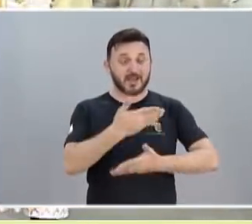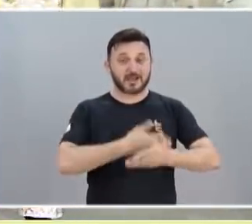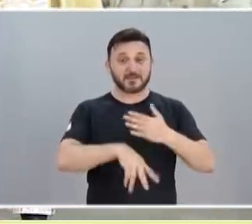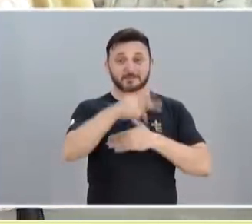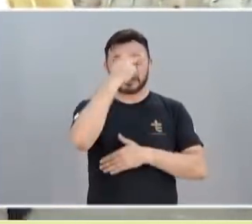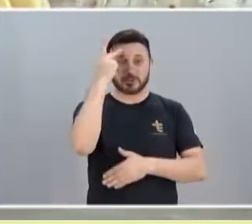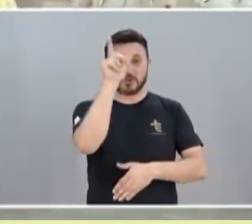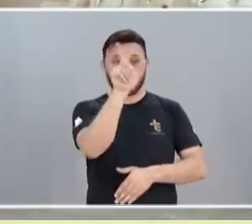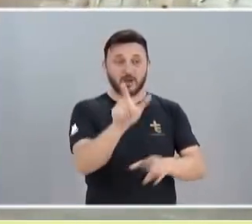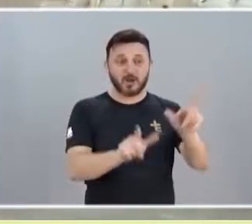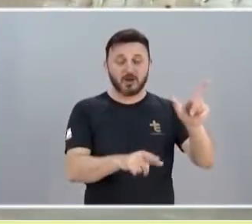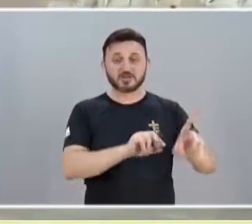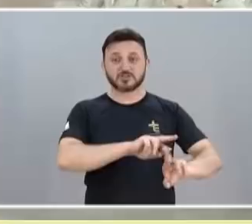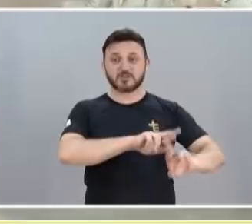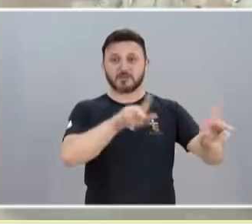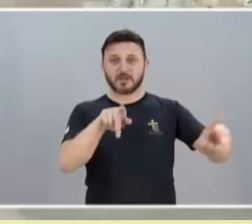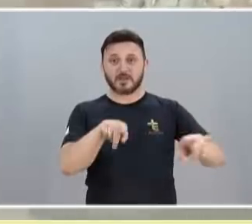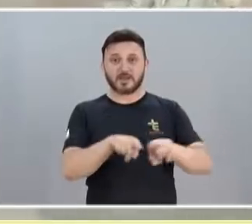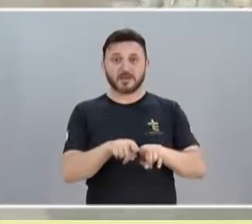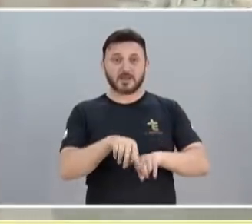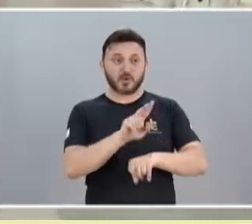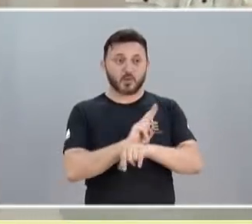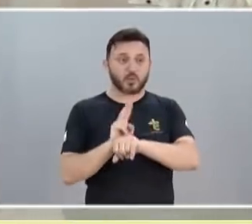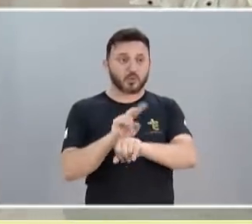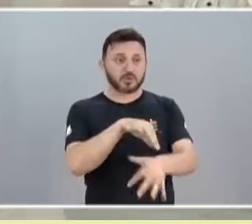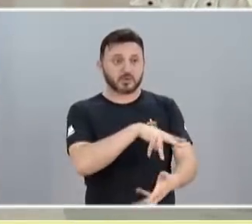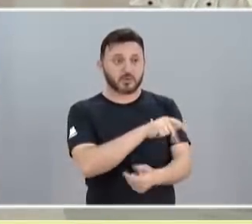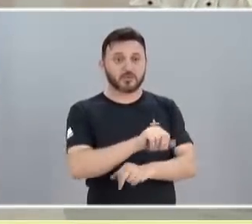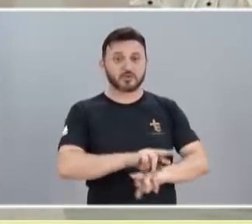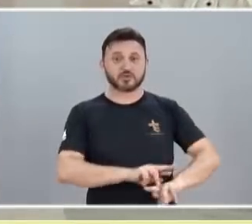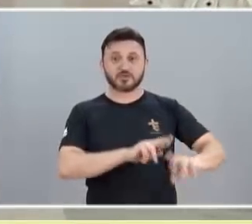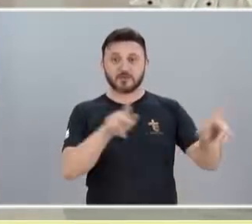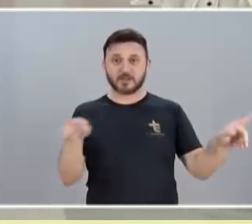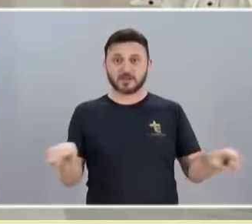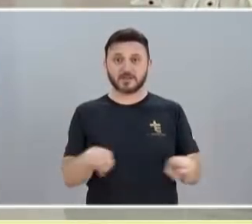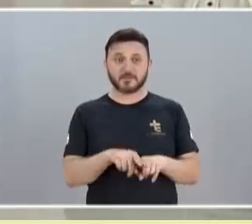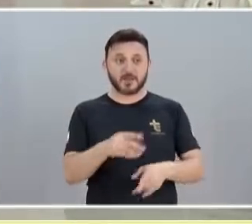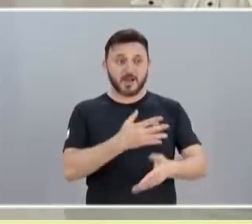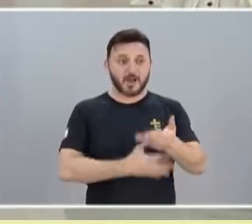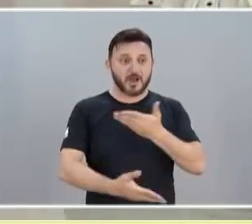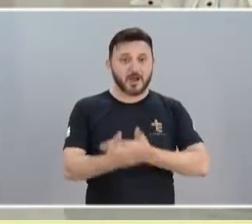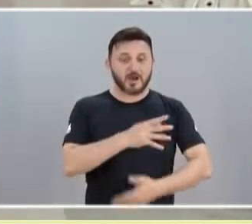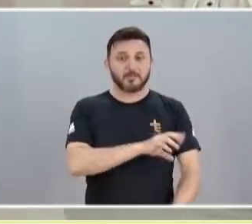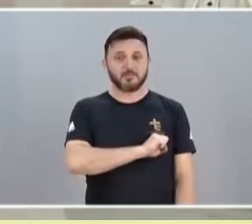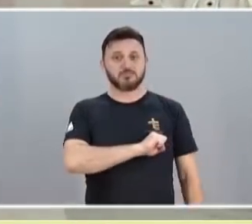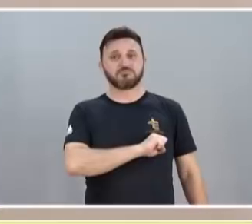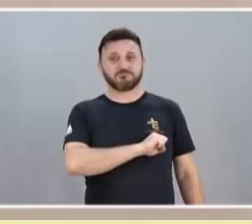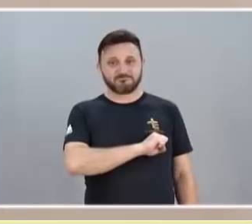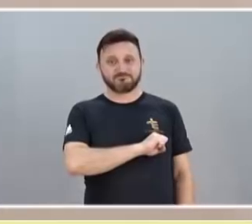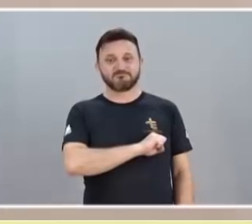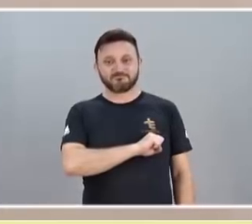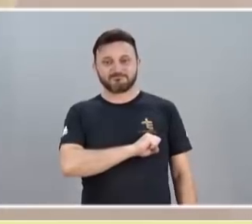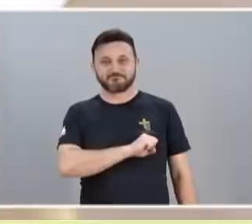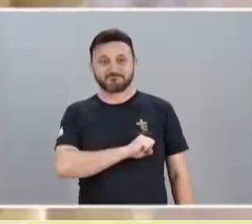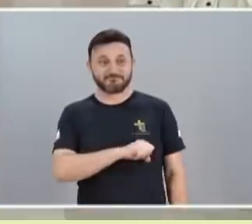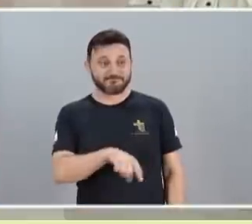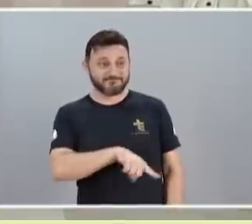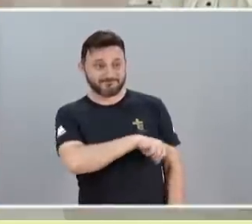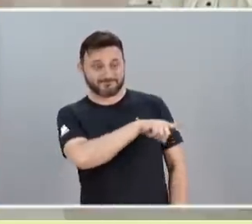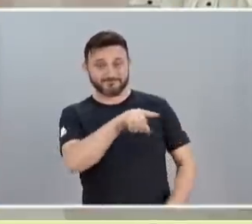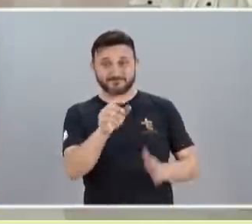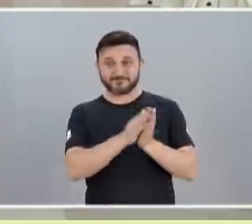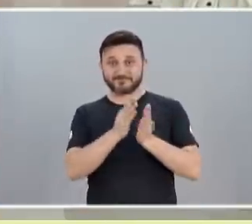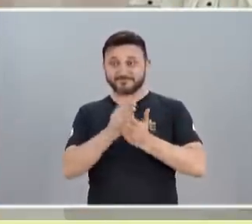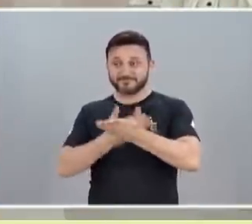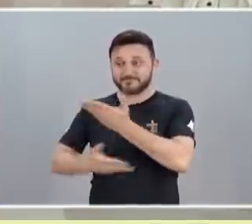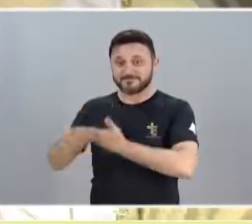pessoas diferente, eles cuidam do mundo diferente, eles se amam, eles rezam